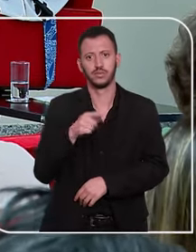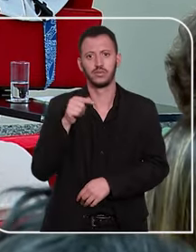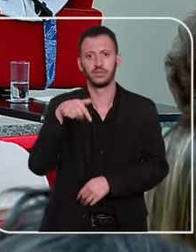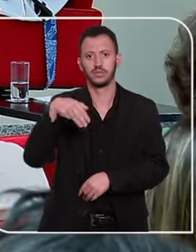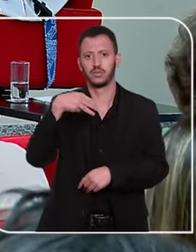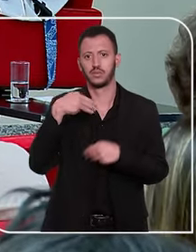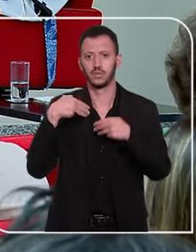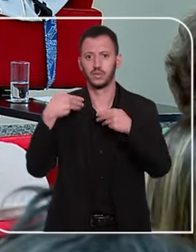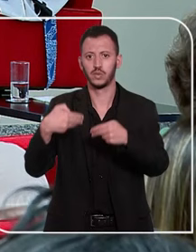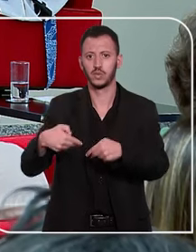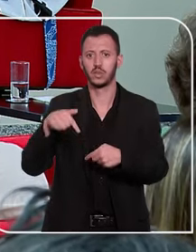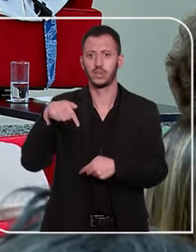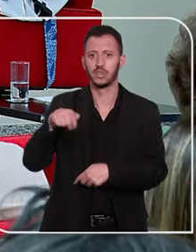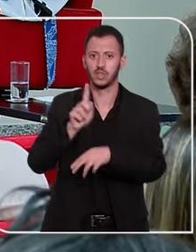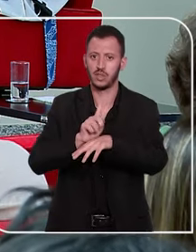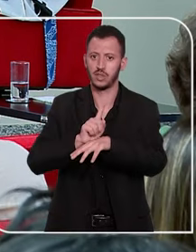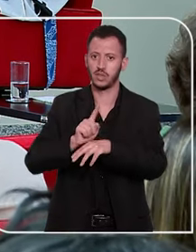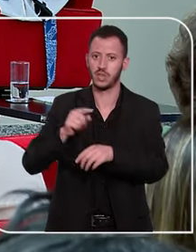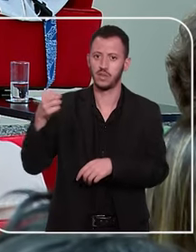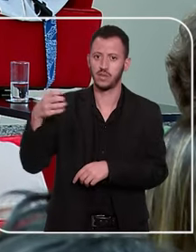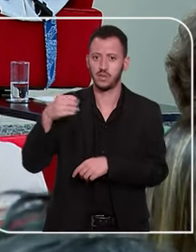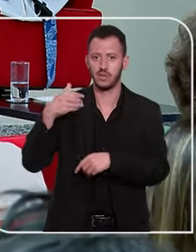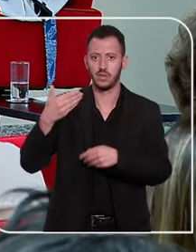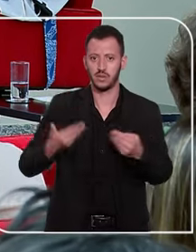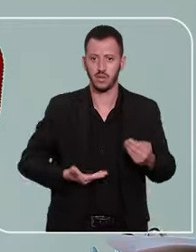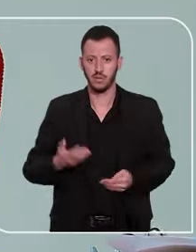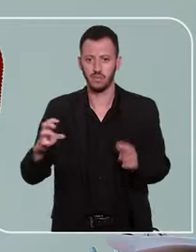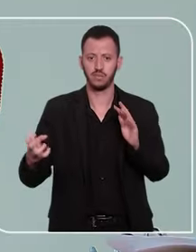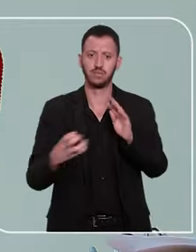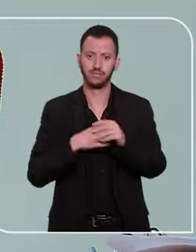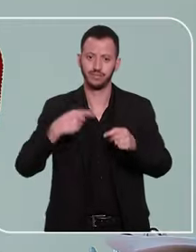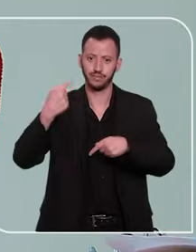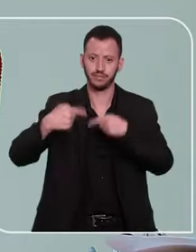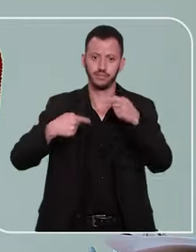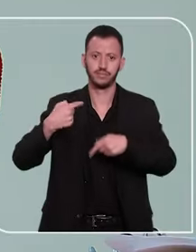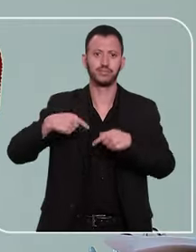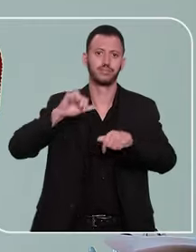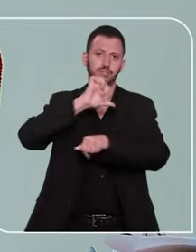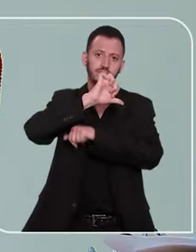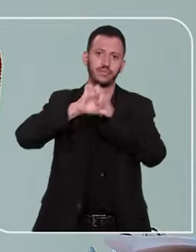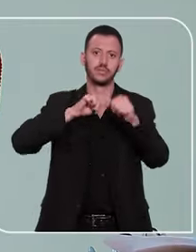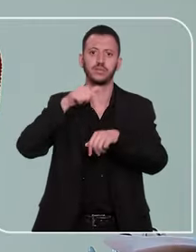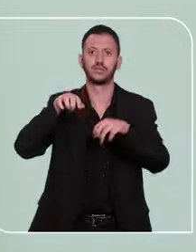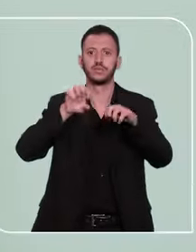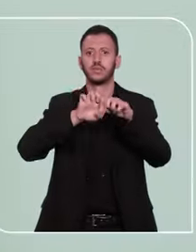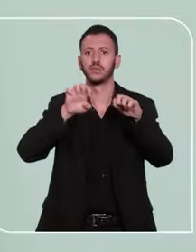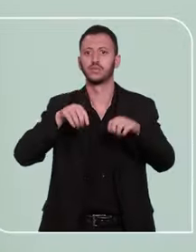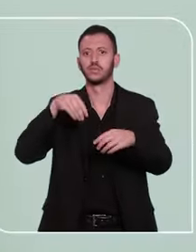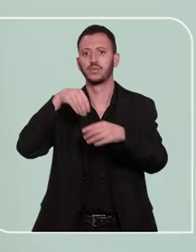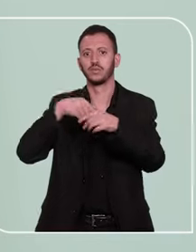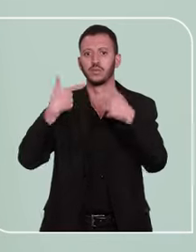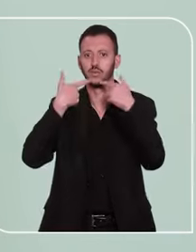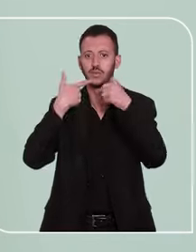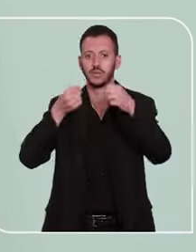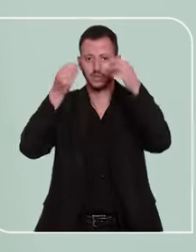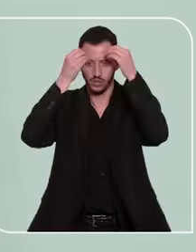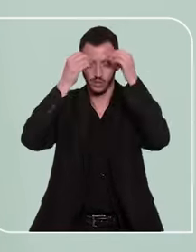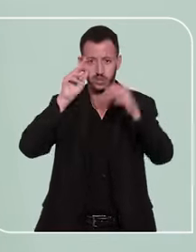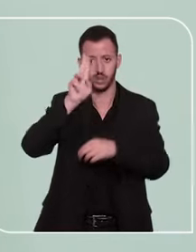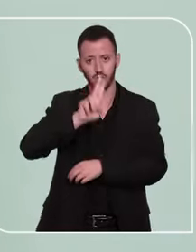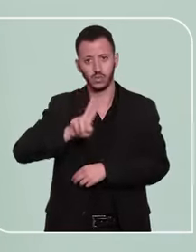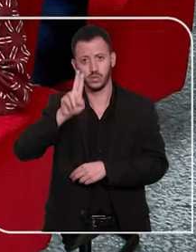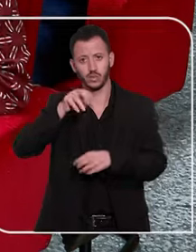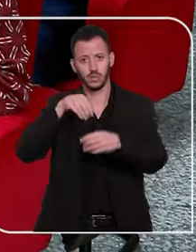inovadora do Ministério da gestão e da Inovação em serviços públicos debateram a necessidade de uma mudança estrutural na escolha da